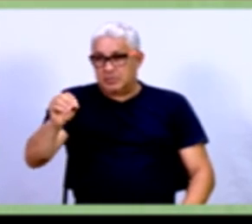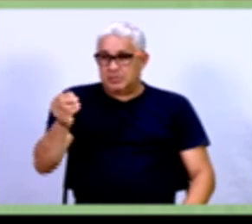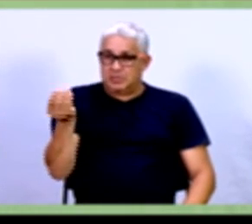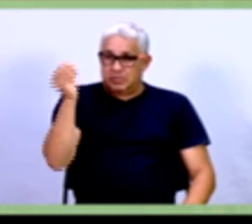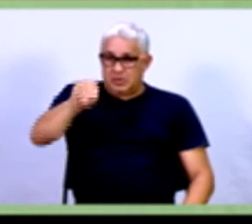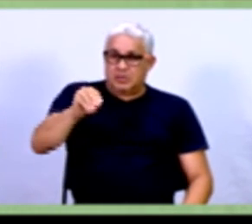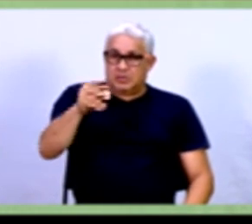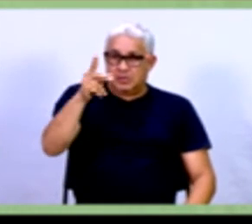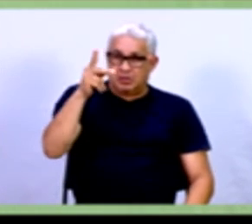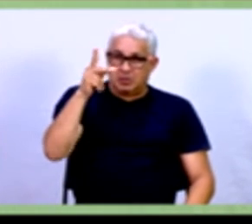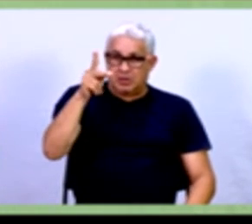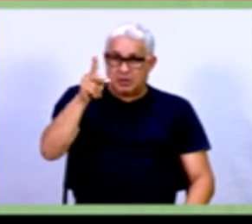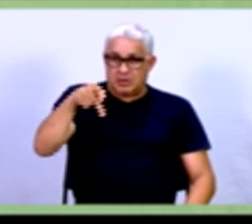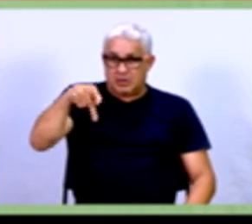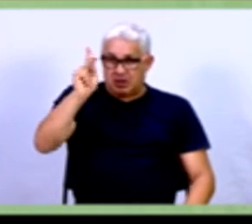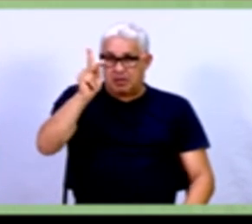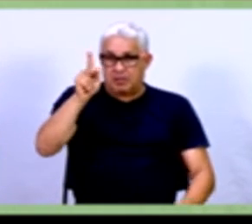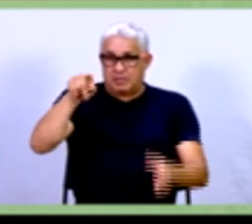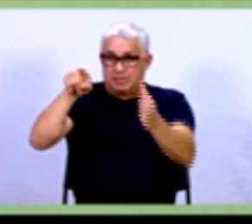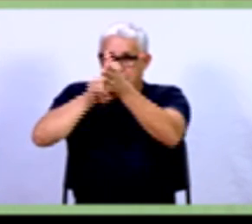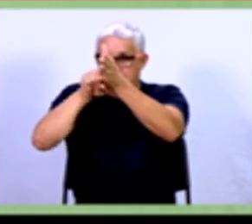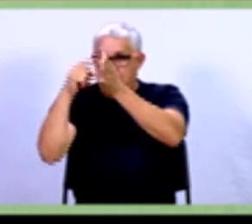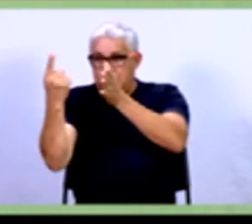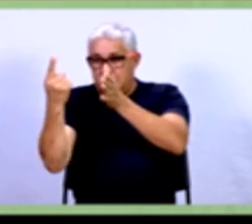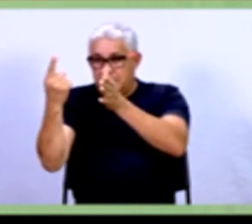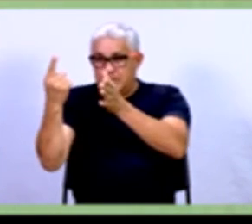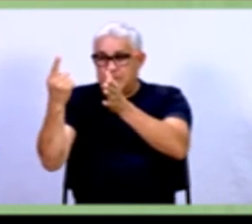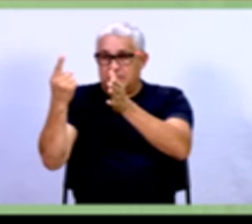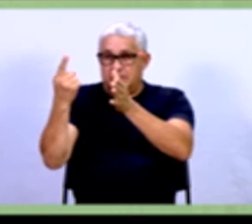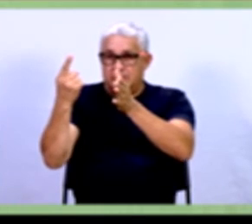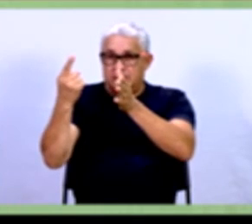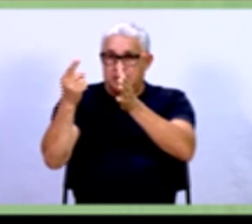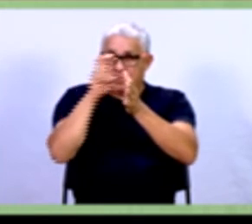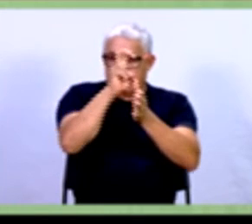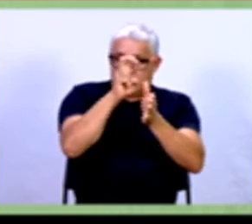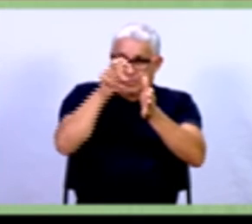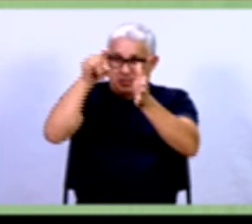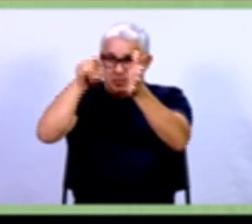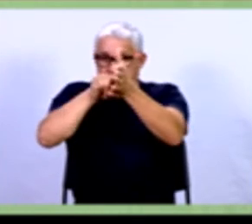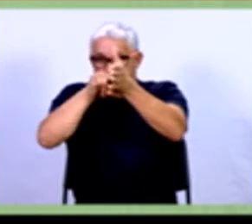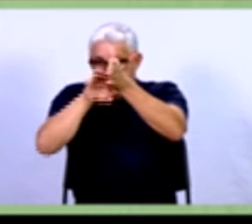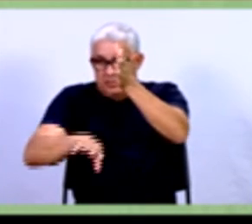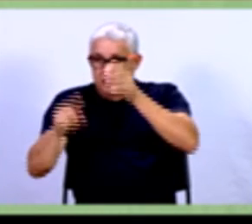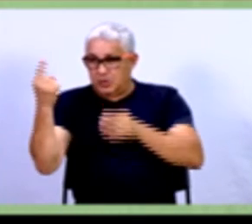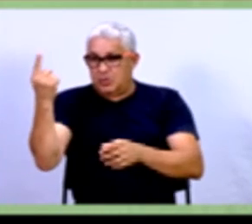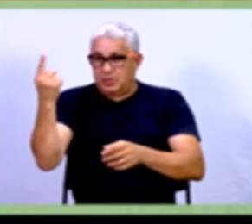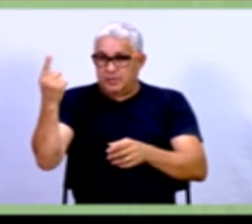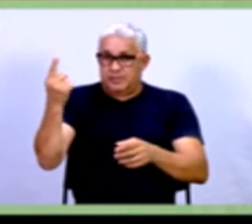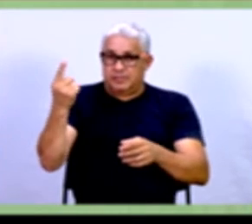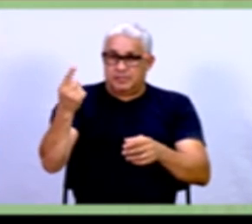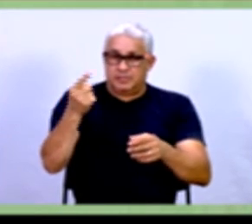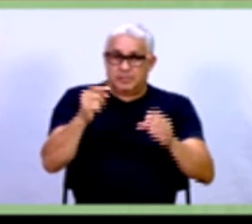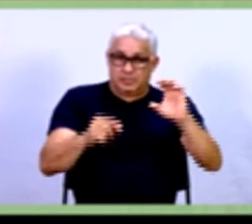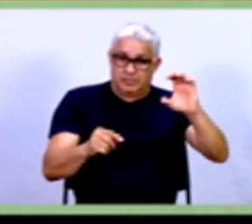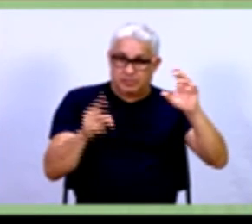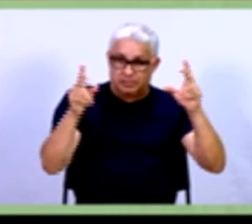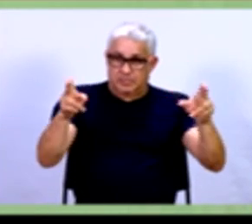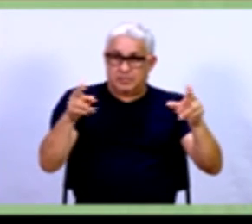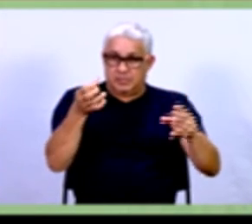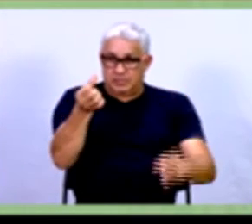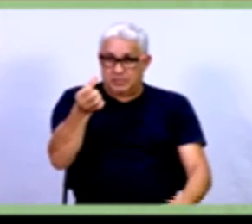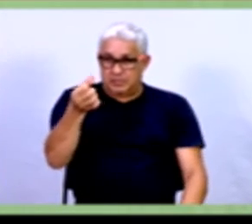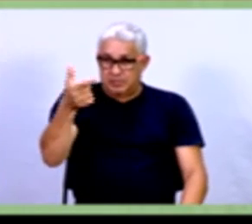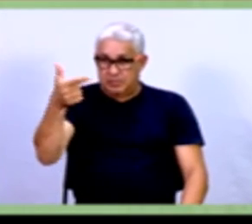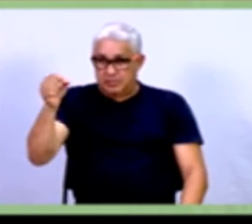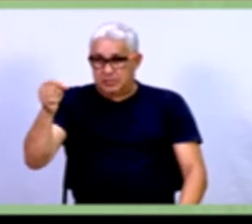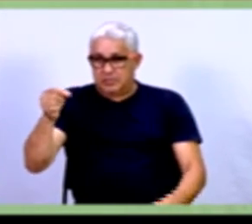1. Qual é o nosso K aqui? 5. Então, vai ficar 5 menos 1. Então, a gente vai ter C igual a 620 divididos